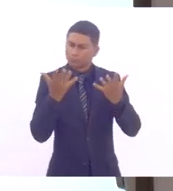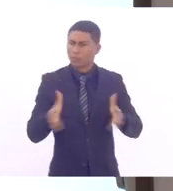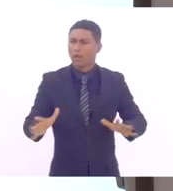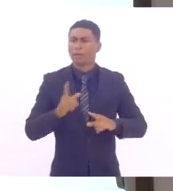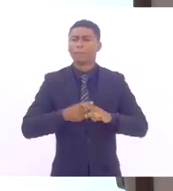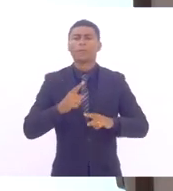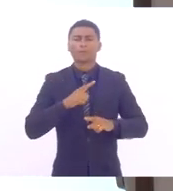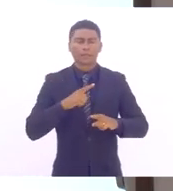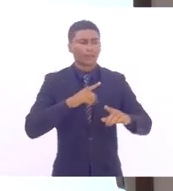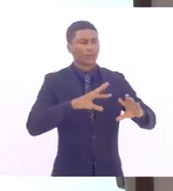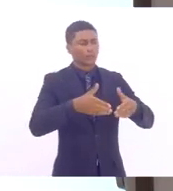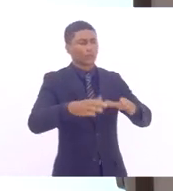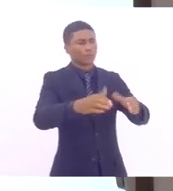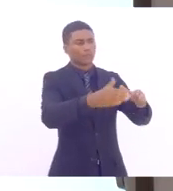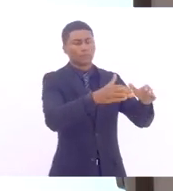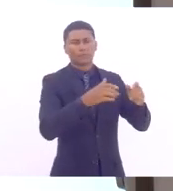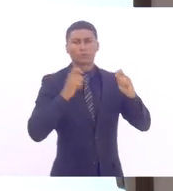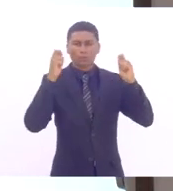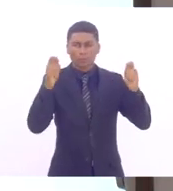torcidas organizadas